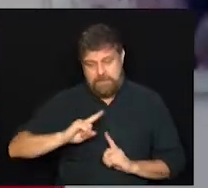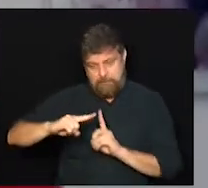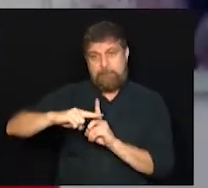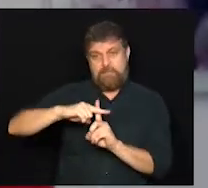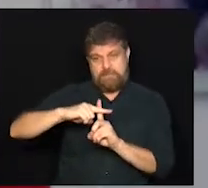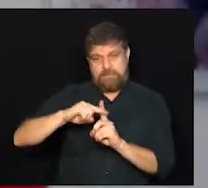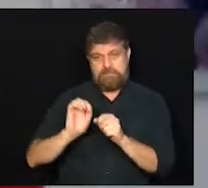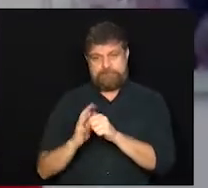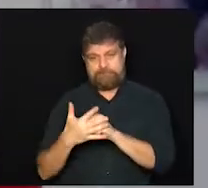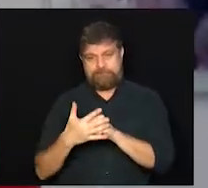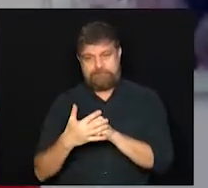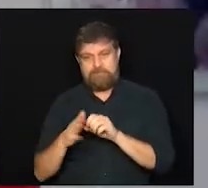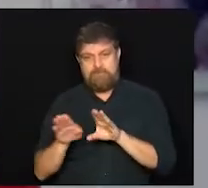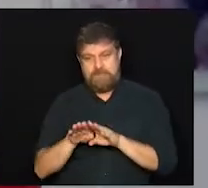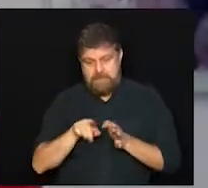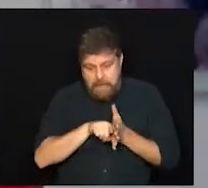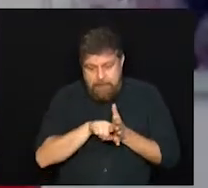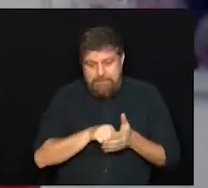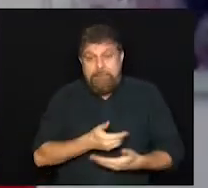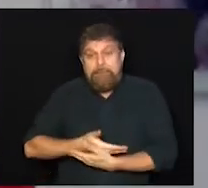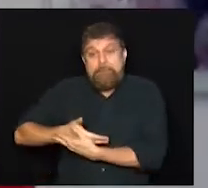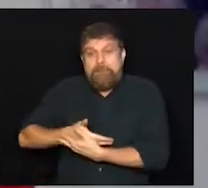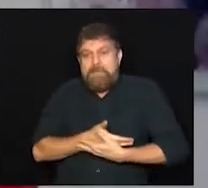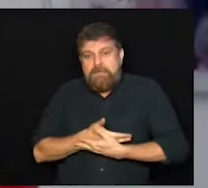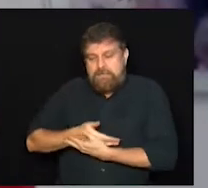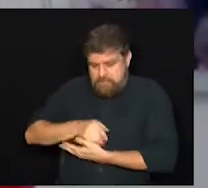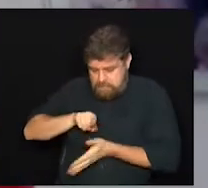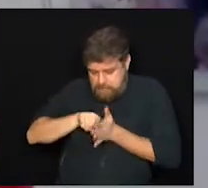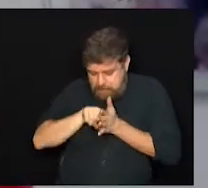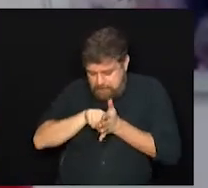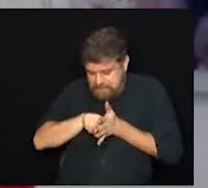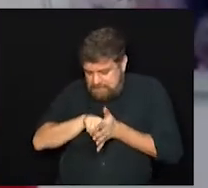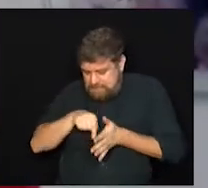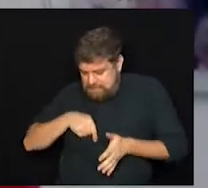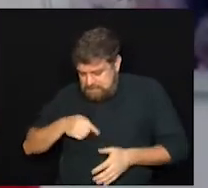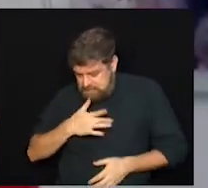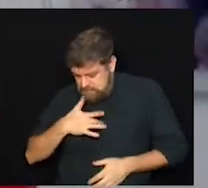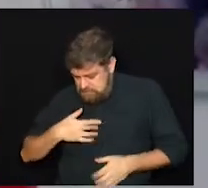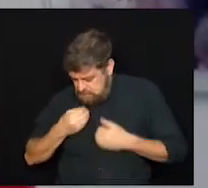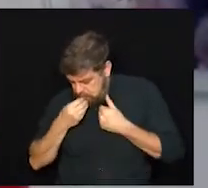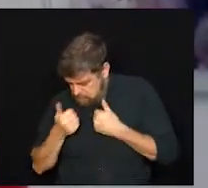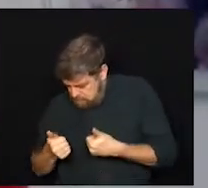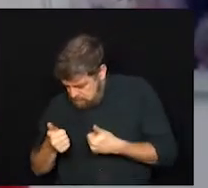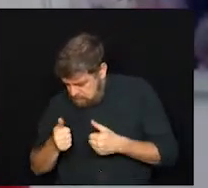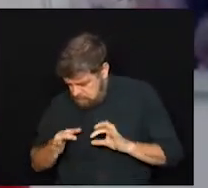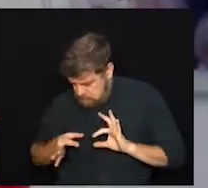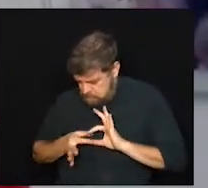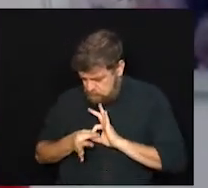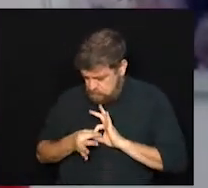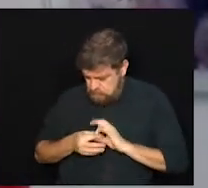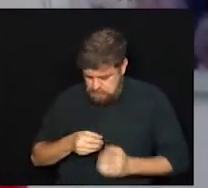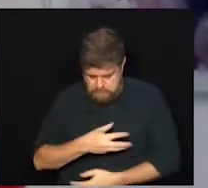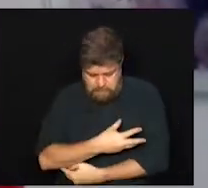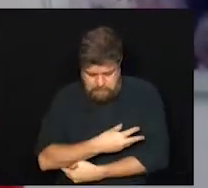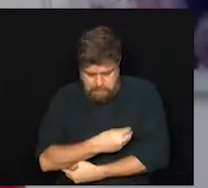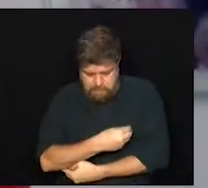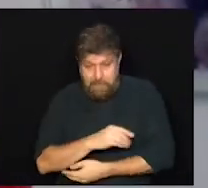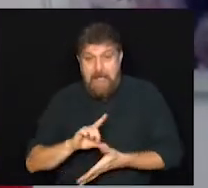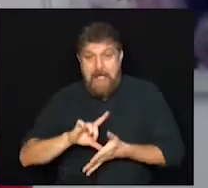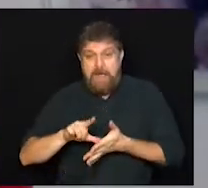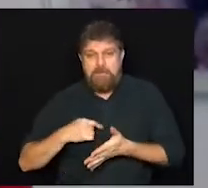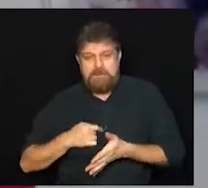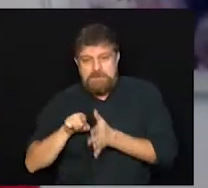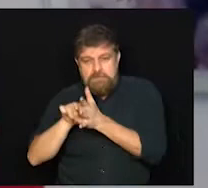gente colhe o exame também do nenê e se eles estão bem, eles vão ficar juntos. E aí, a partir do exame, nós vamos olhar.